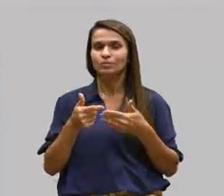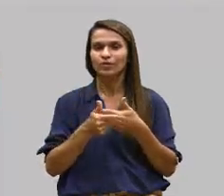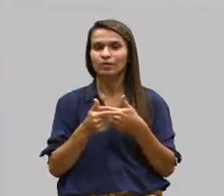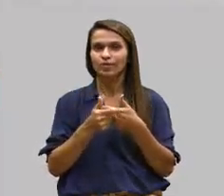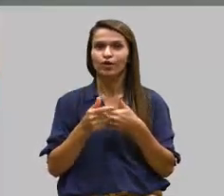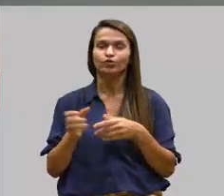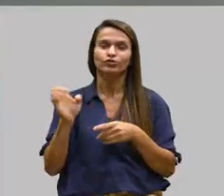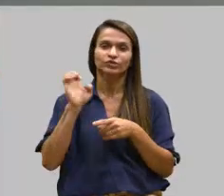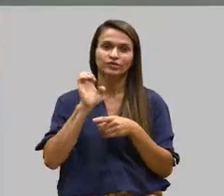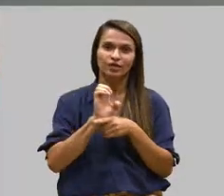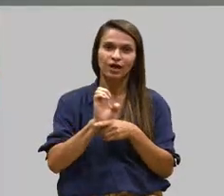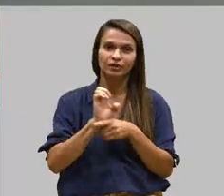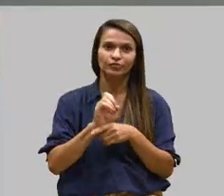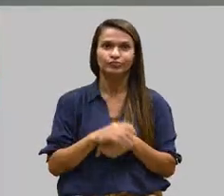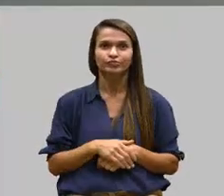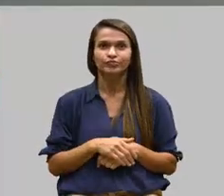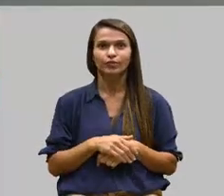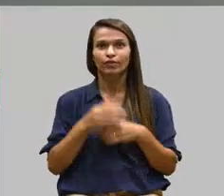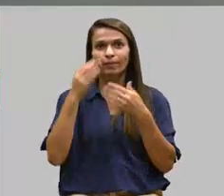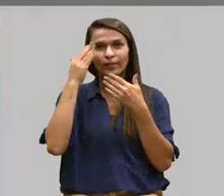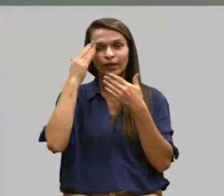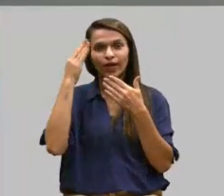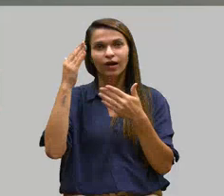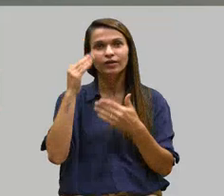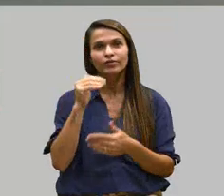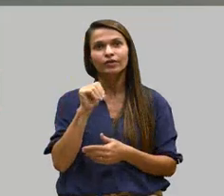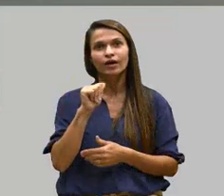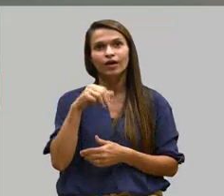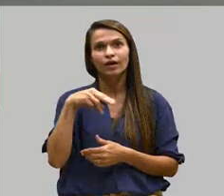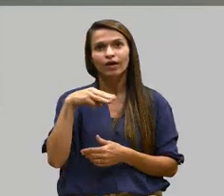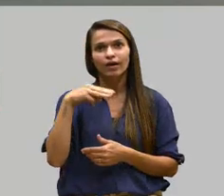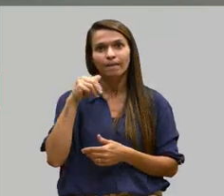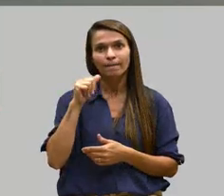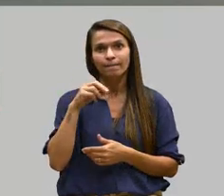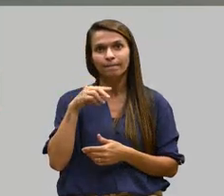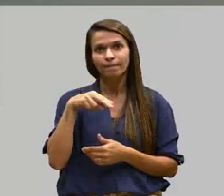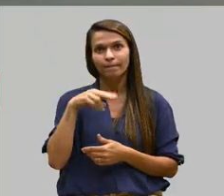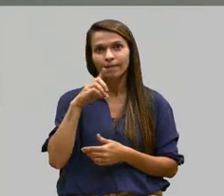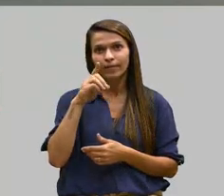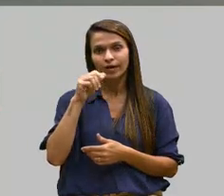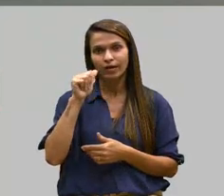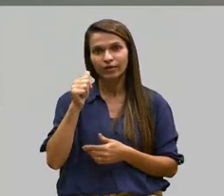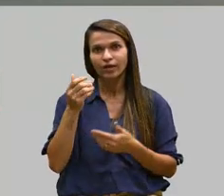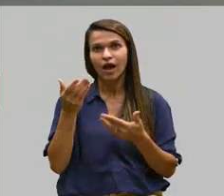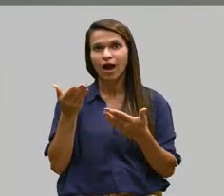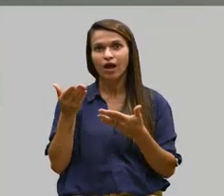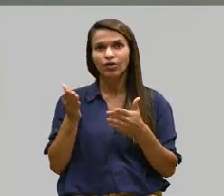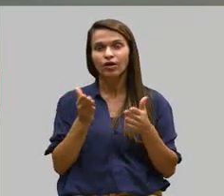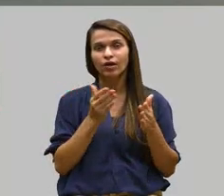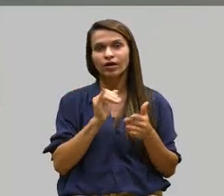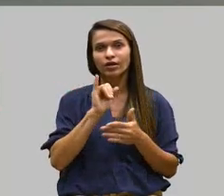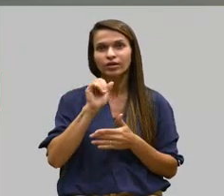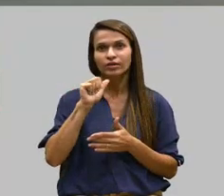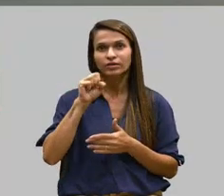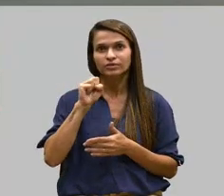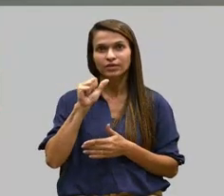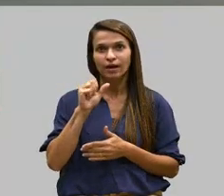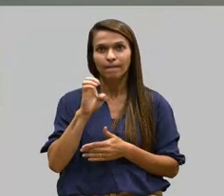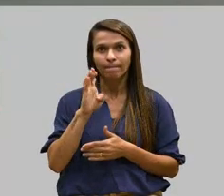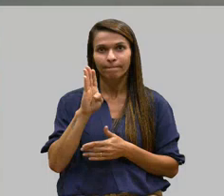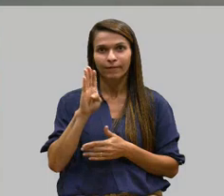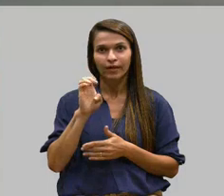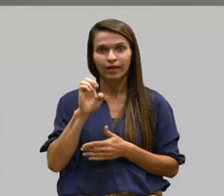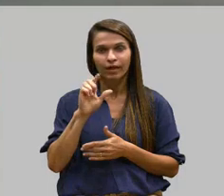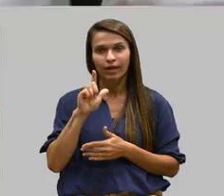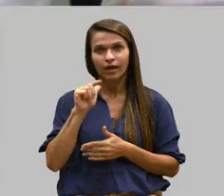Obrigado Amanda quero passar a palavra a Isabela Paulino Amaral Valadares